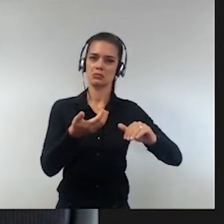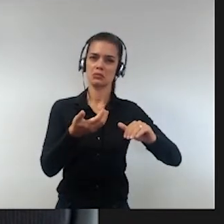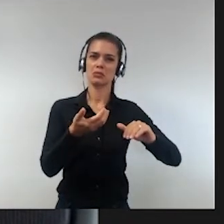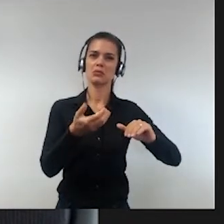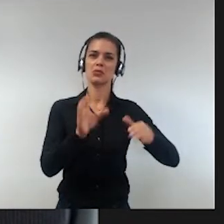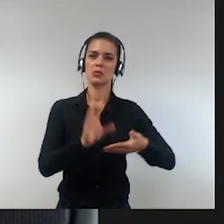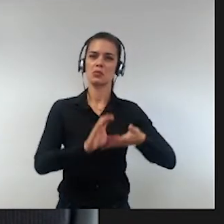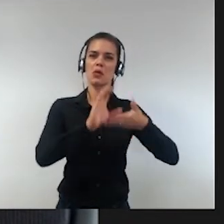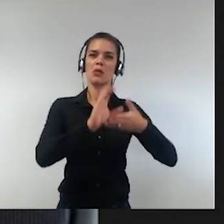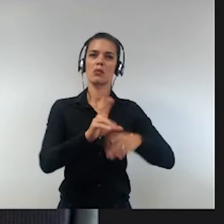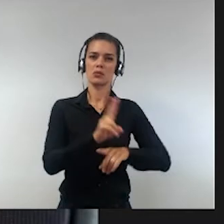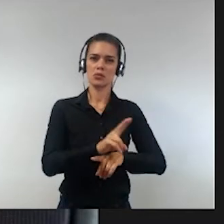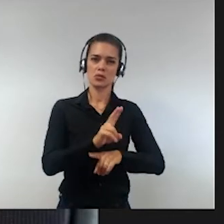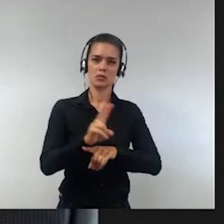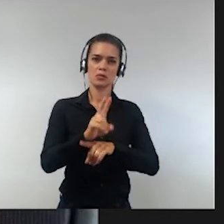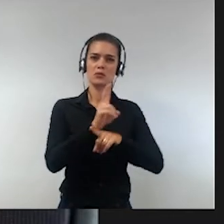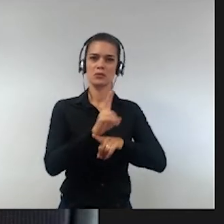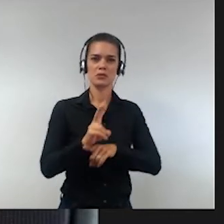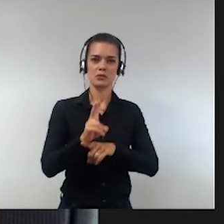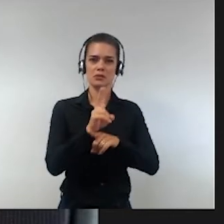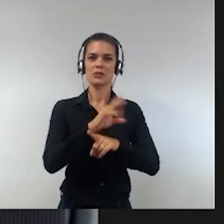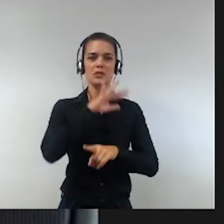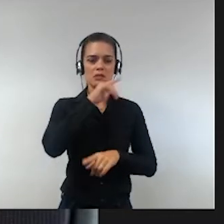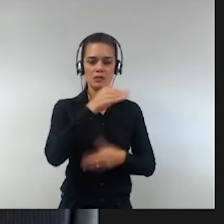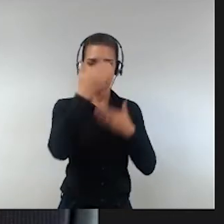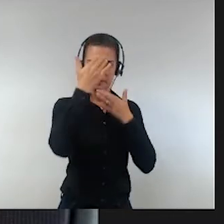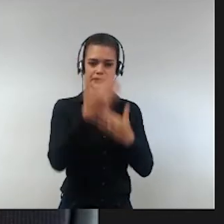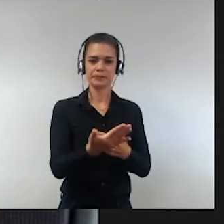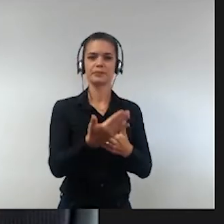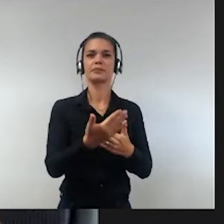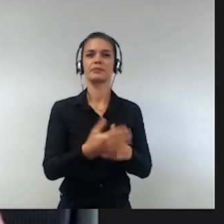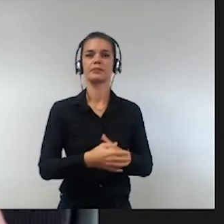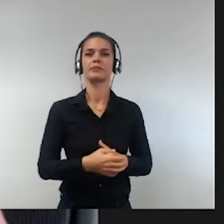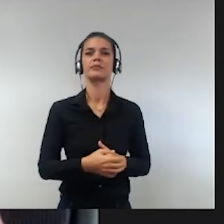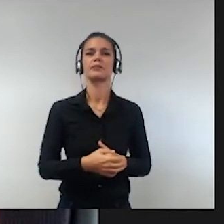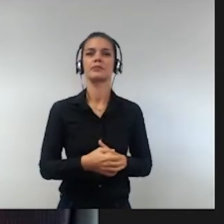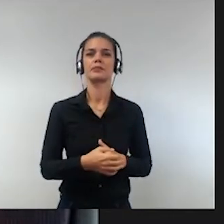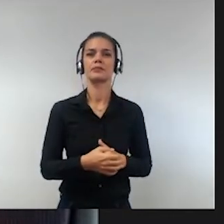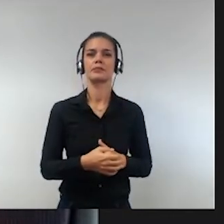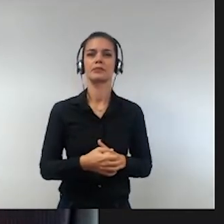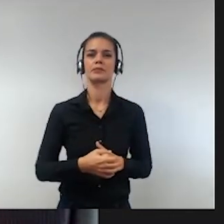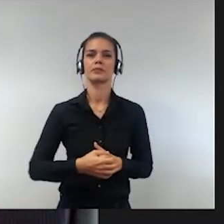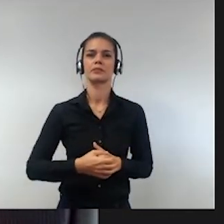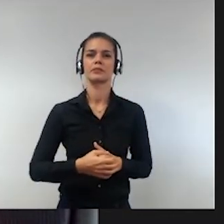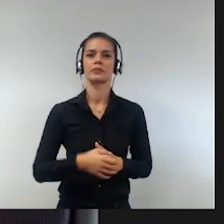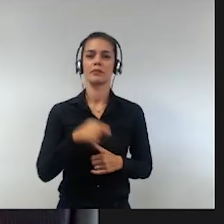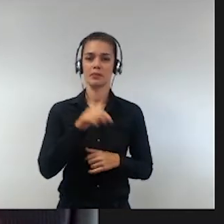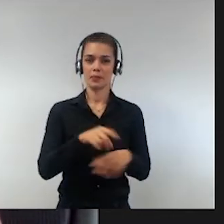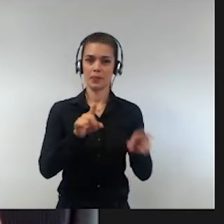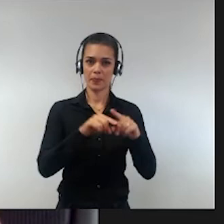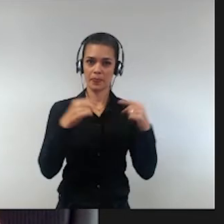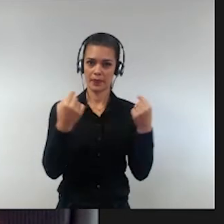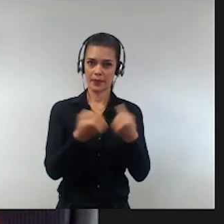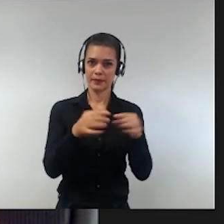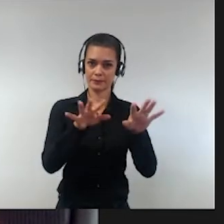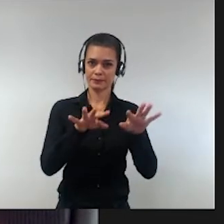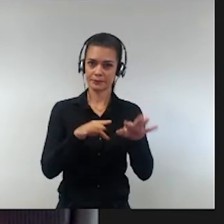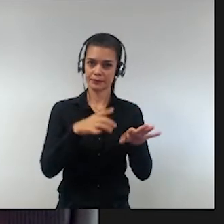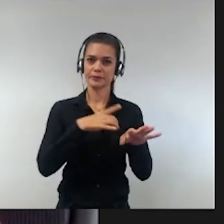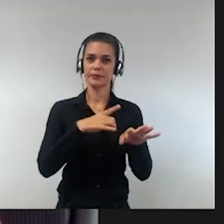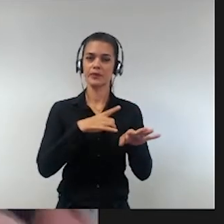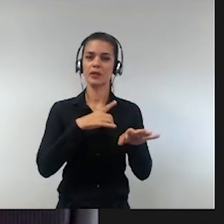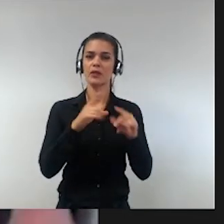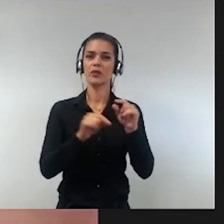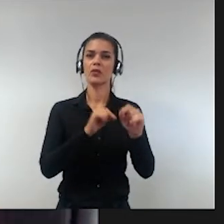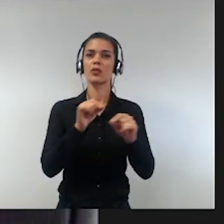agradecimentos também a ele, gratidão por estar aí trabalhando nessa frente. E essa audiência teve como